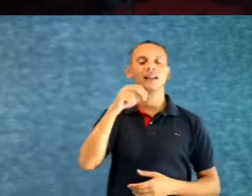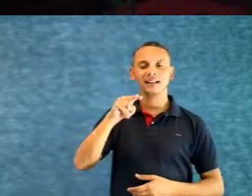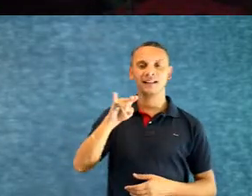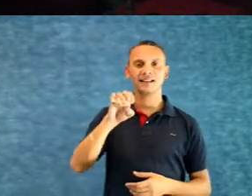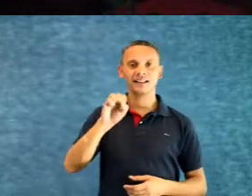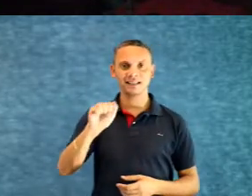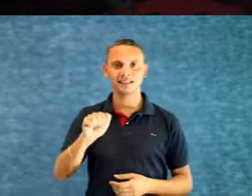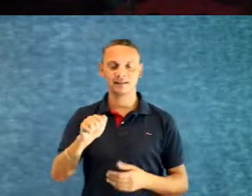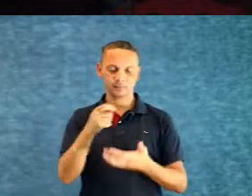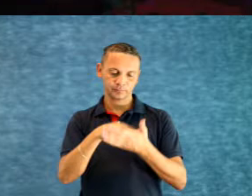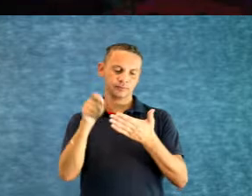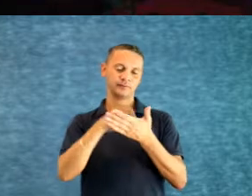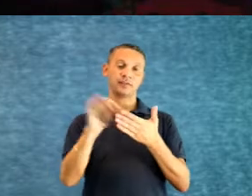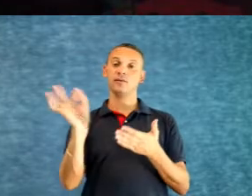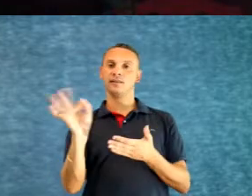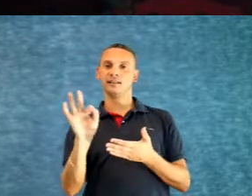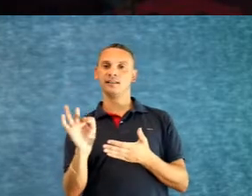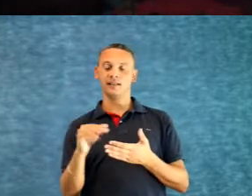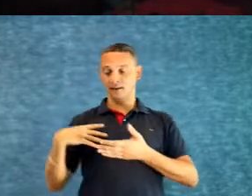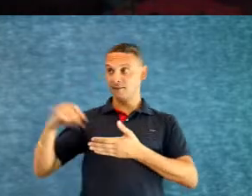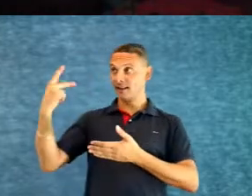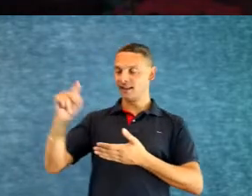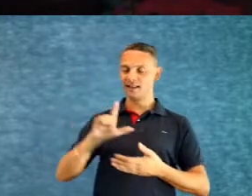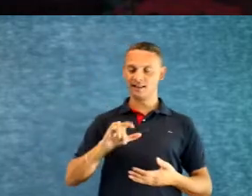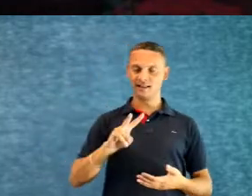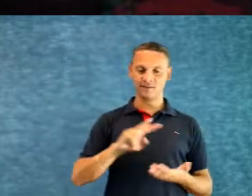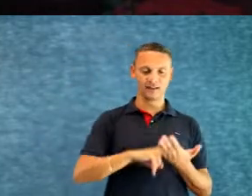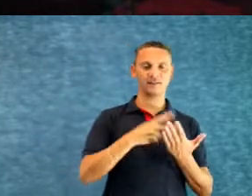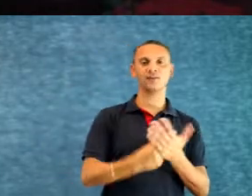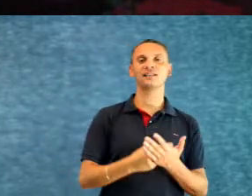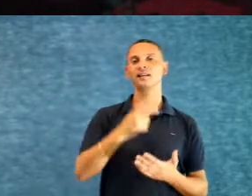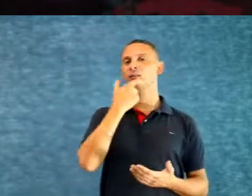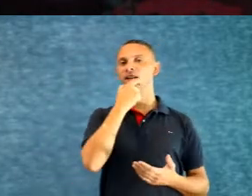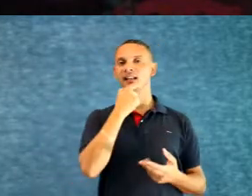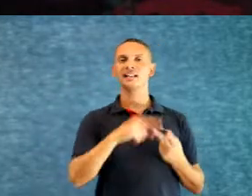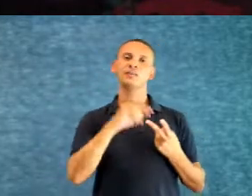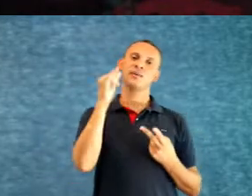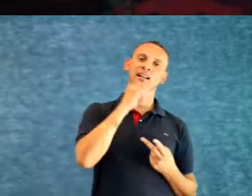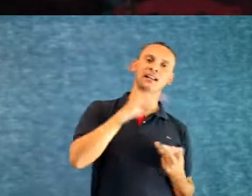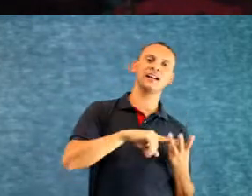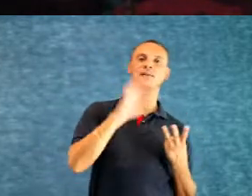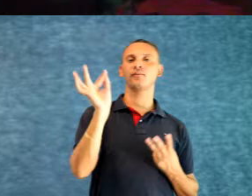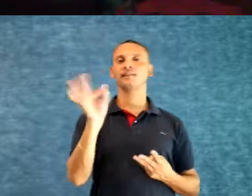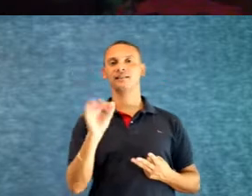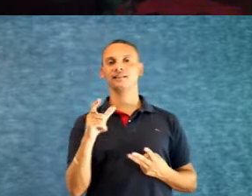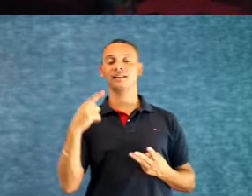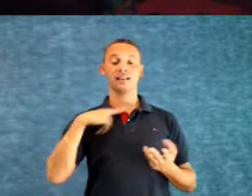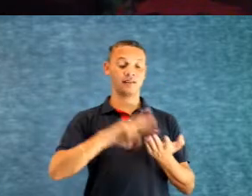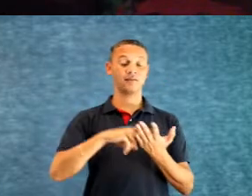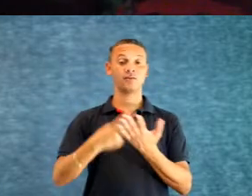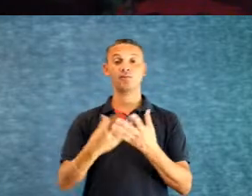tiveram filhos. Então, ela não teve descendentes, Nízia. Não teve os filhos, teve 2 filhos que não tiveram